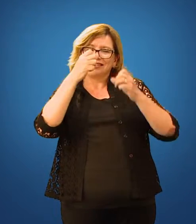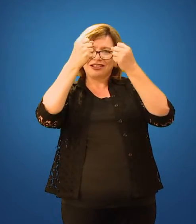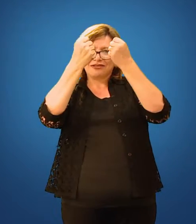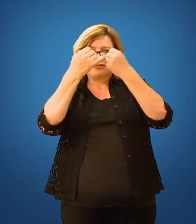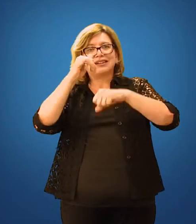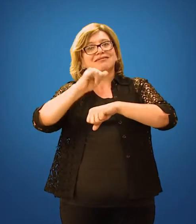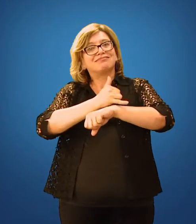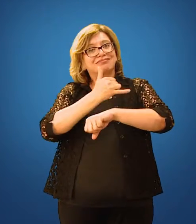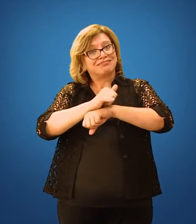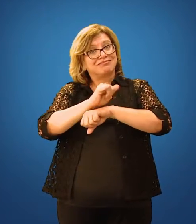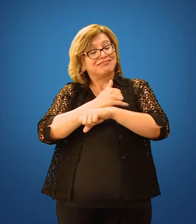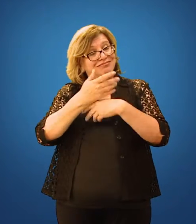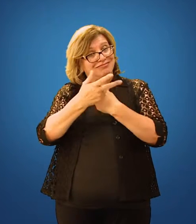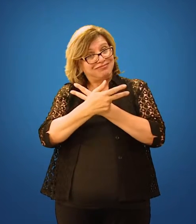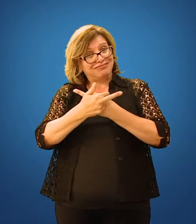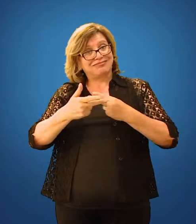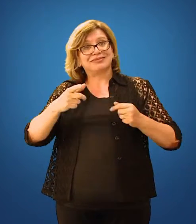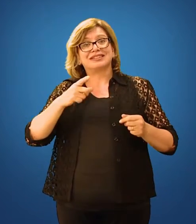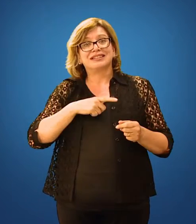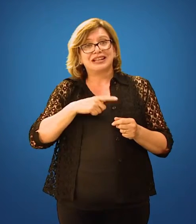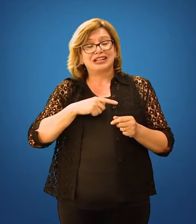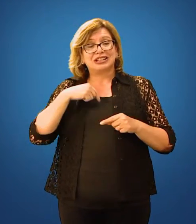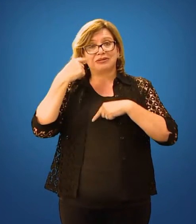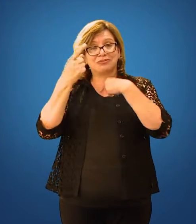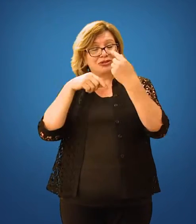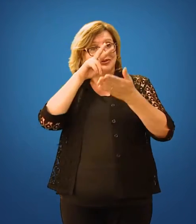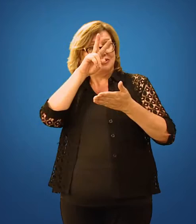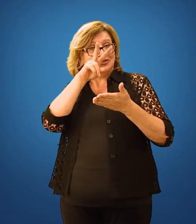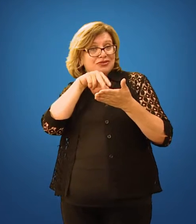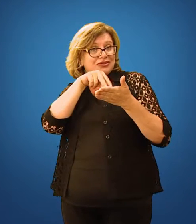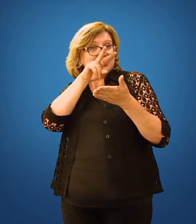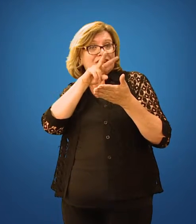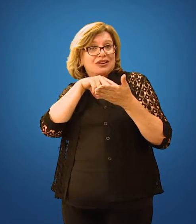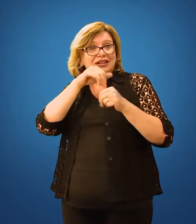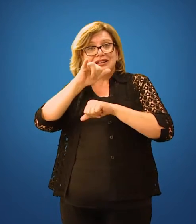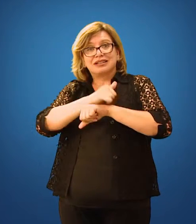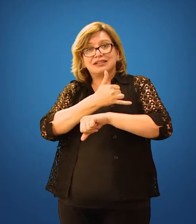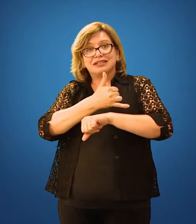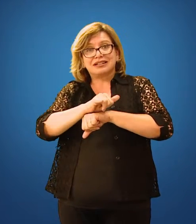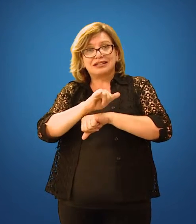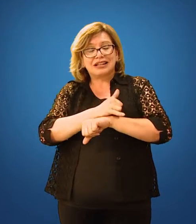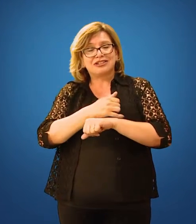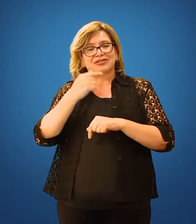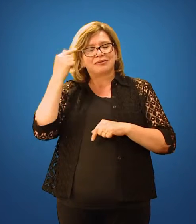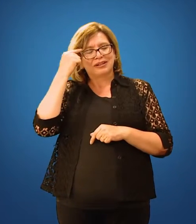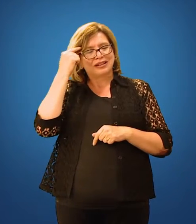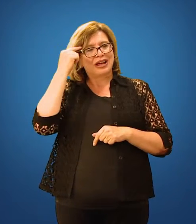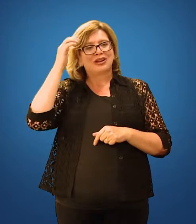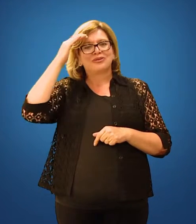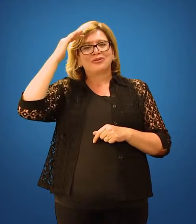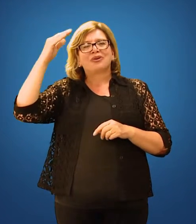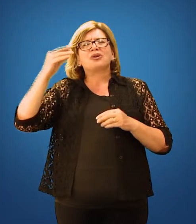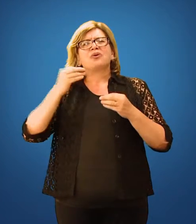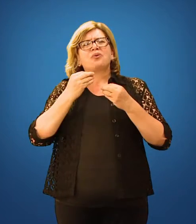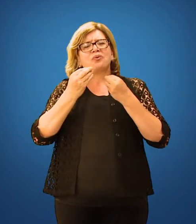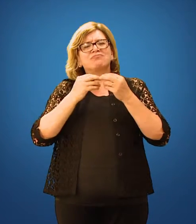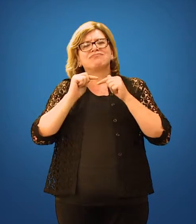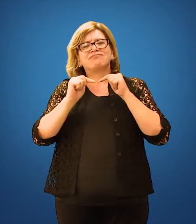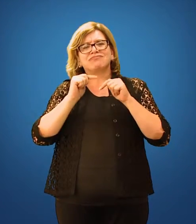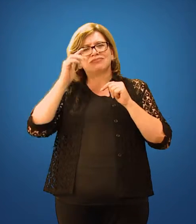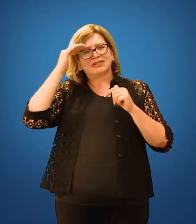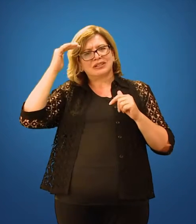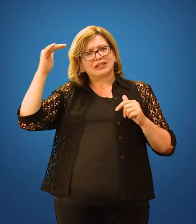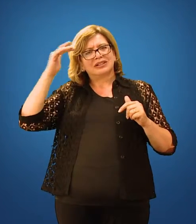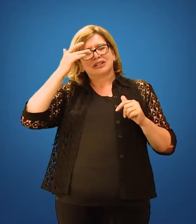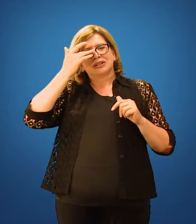didático. Vocês vão procurar fazer a leitura. E essas estratégias são para que se aborde o sonho. Como que eu trabalho com o sonho? Lá